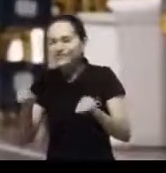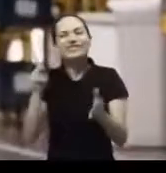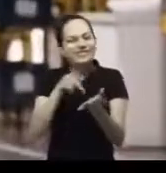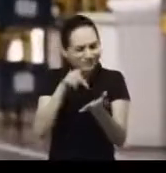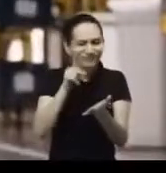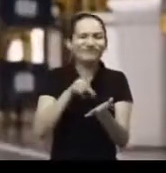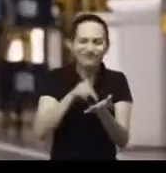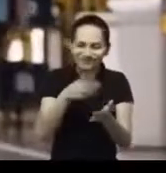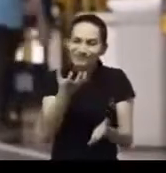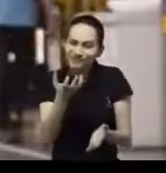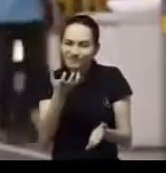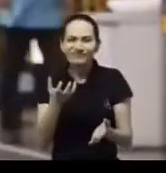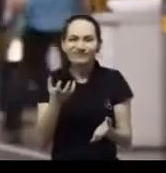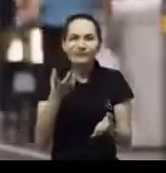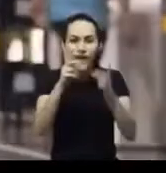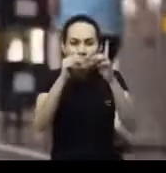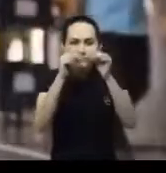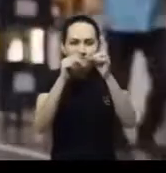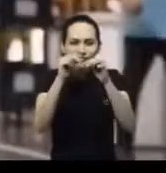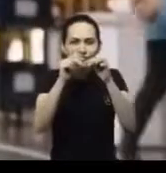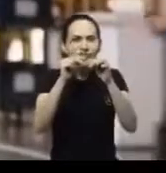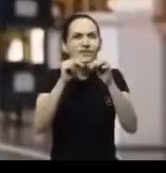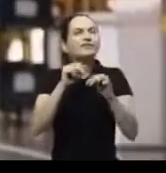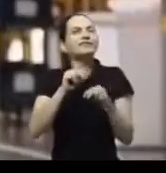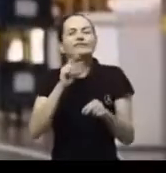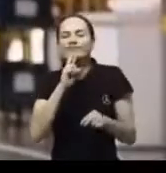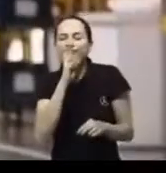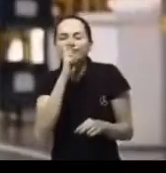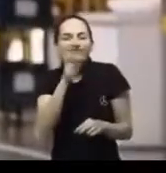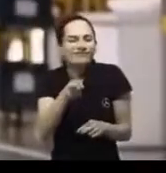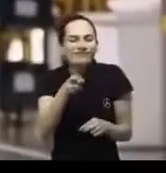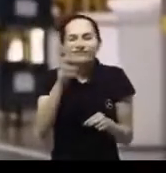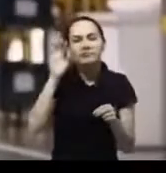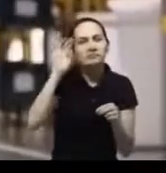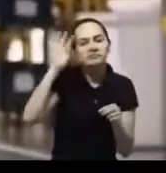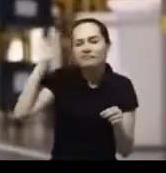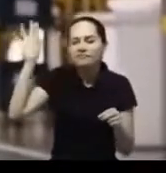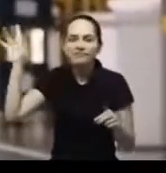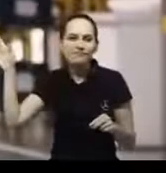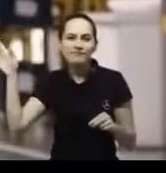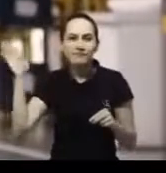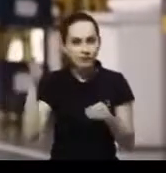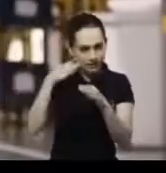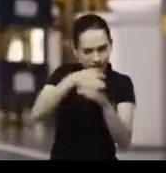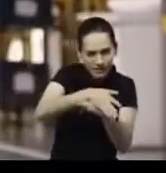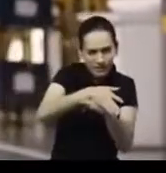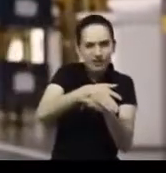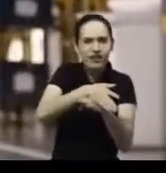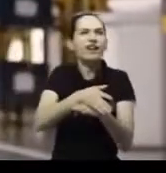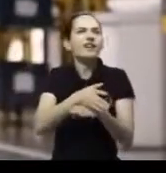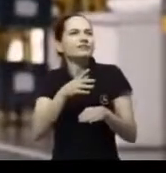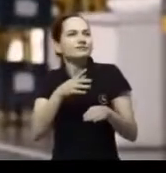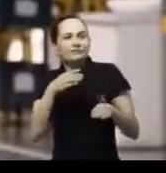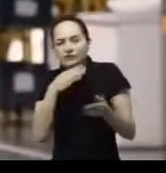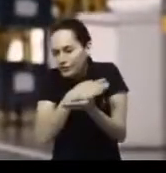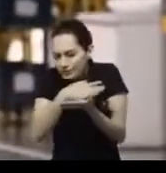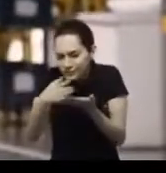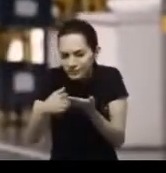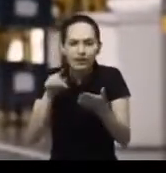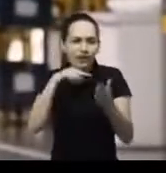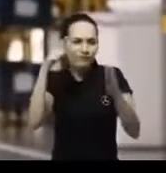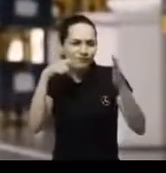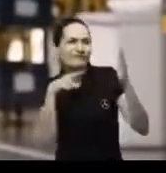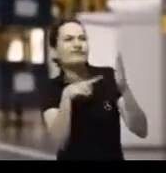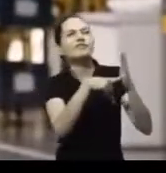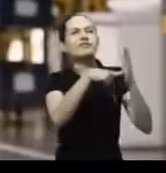quero a Mercedes foi a porta para realizar todos os meus sonhos desde que eu entrei aqui eu comecei a ser mais focada eu comecei